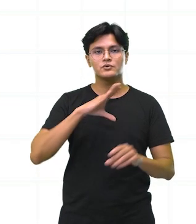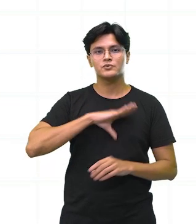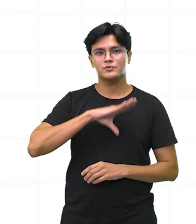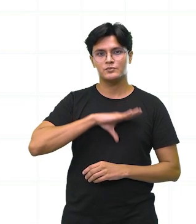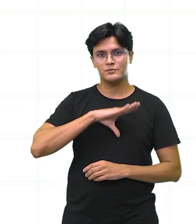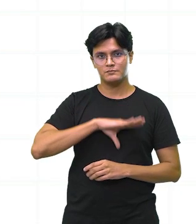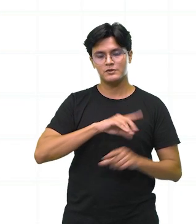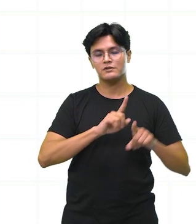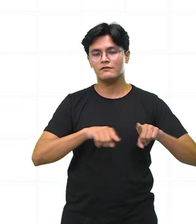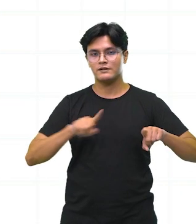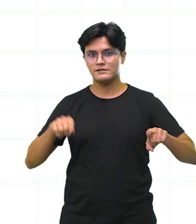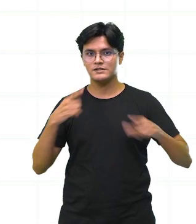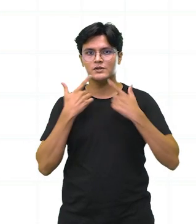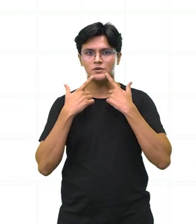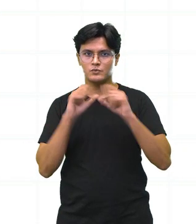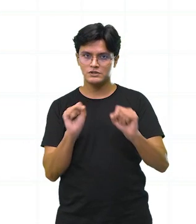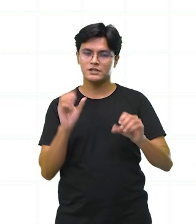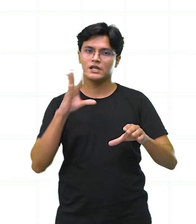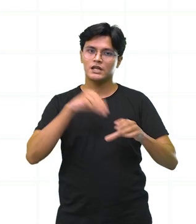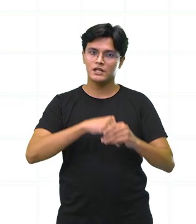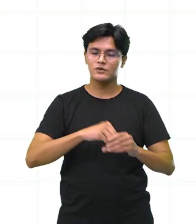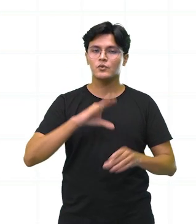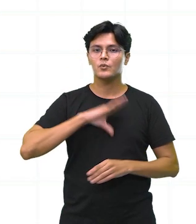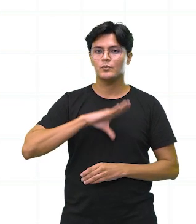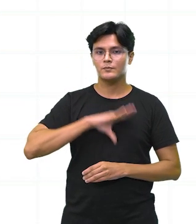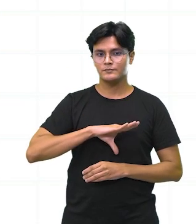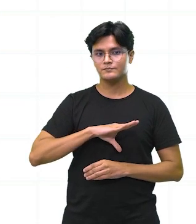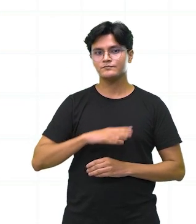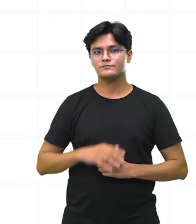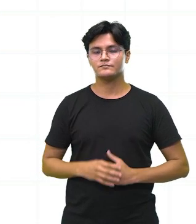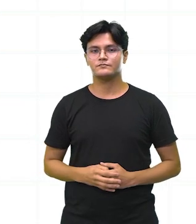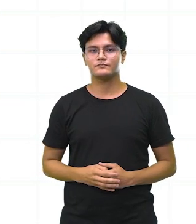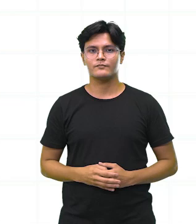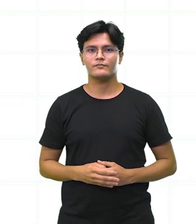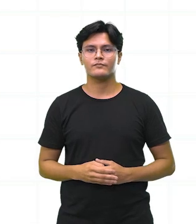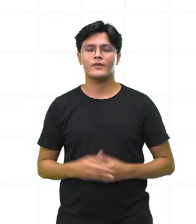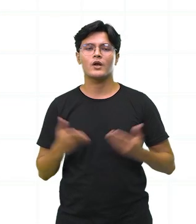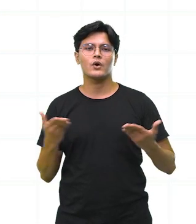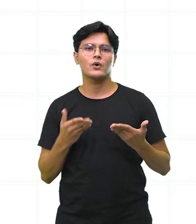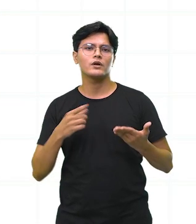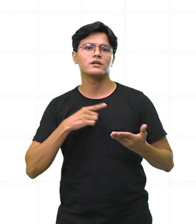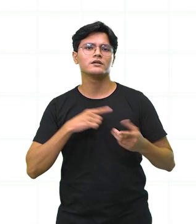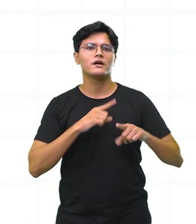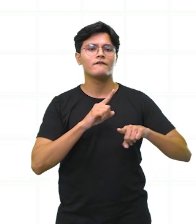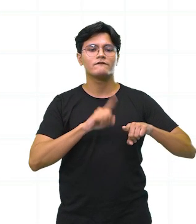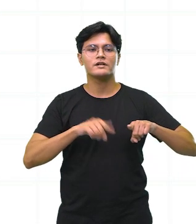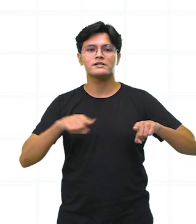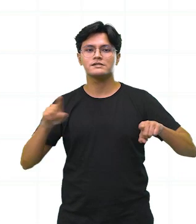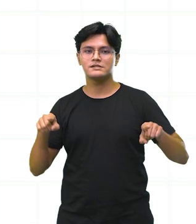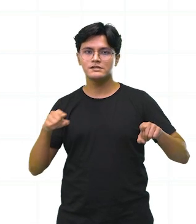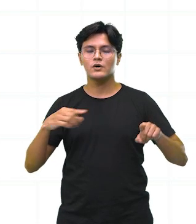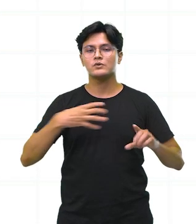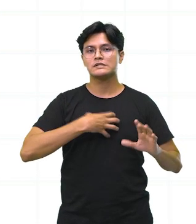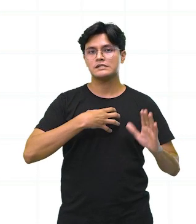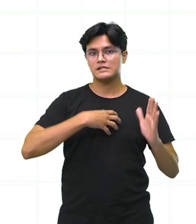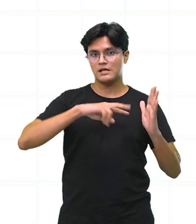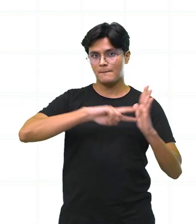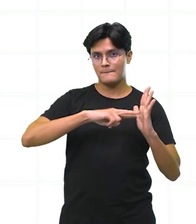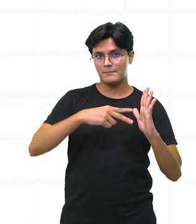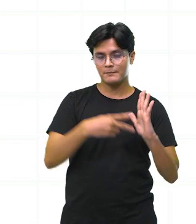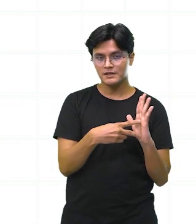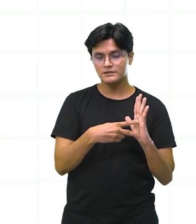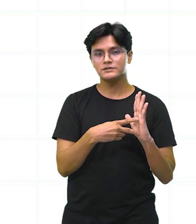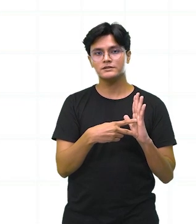nossa variação linguística né Vimos a a variação lexical agora nós vamos ver a variação semântica Ou seja a variação de